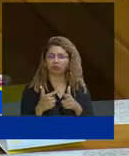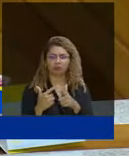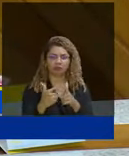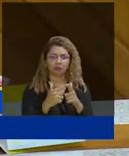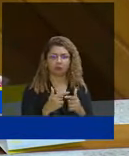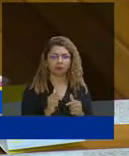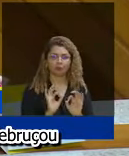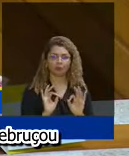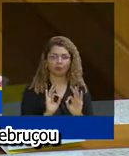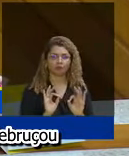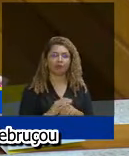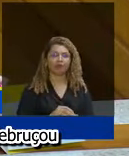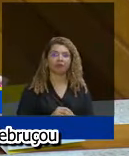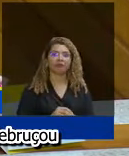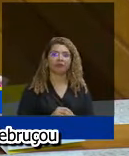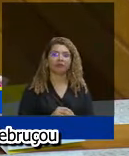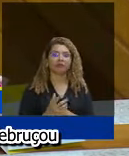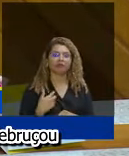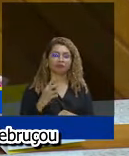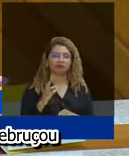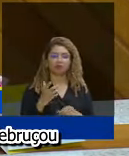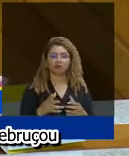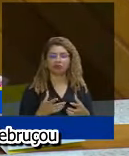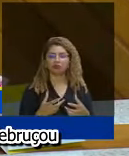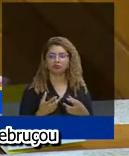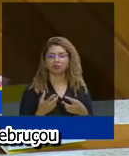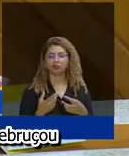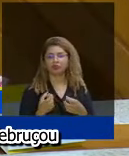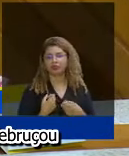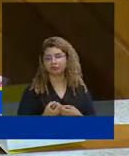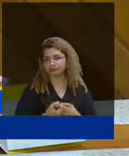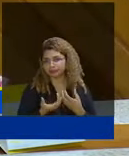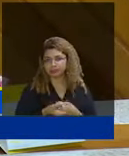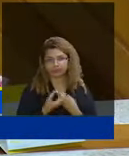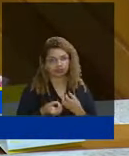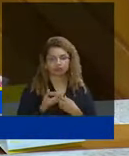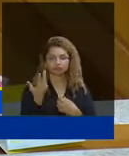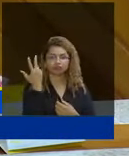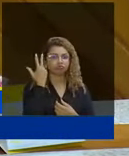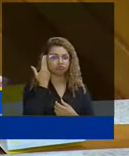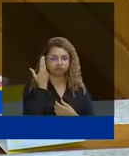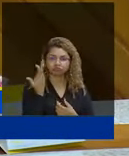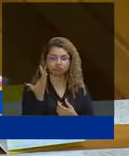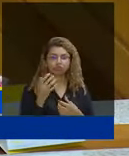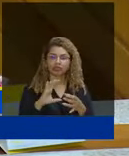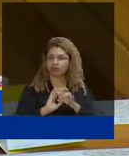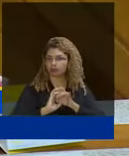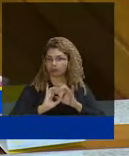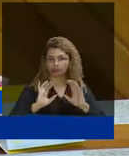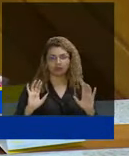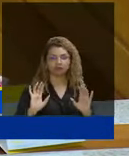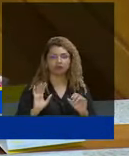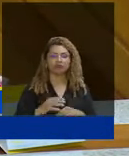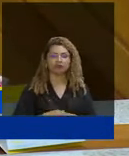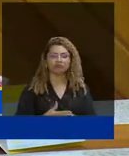oportuno, colacionei no voto aqui o trecho do acórdão que se debruçou sobre a matéria, né, e no